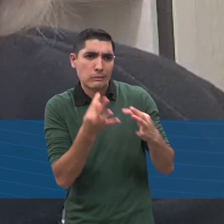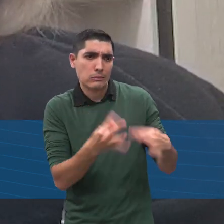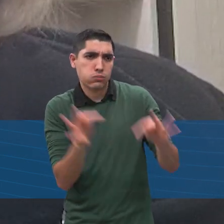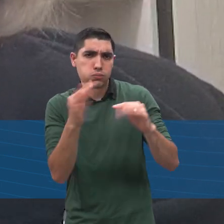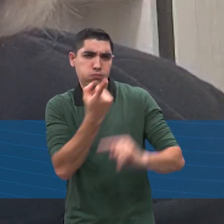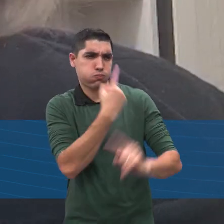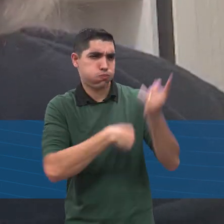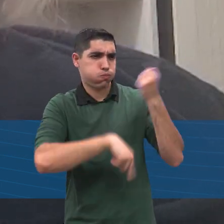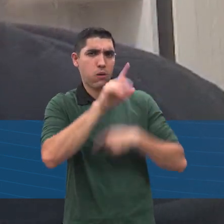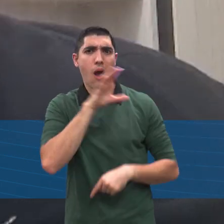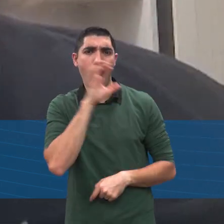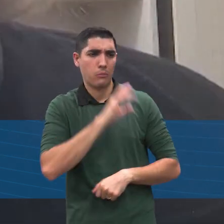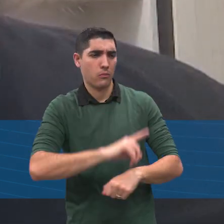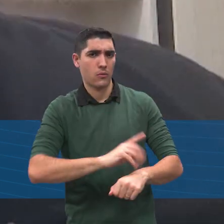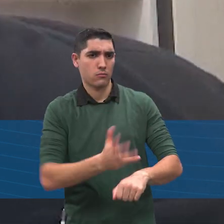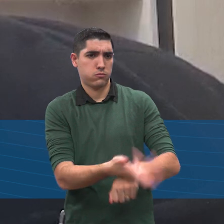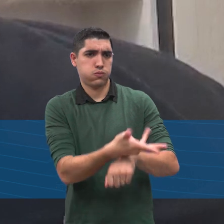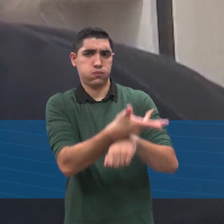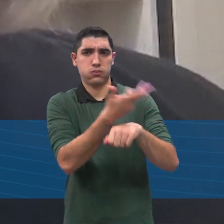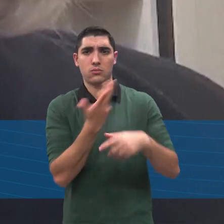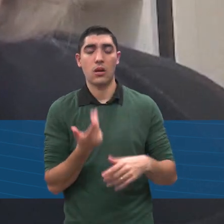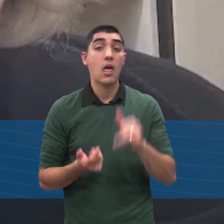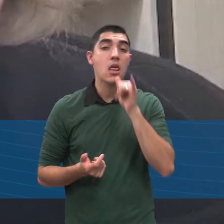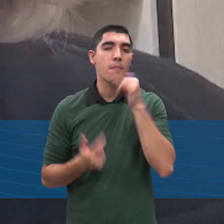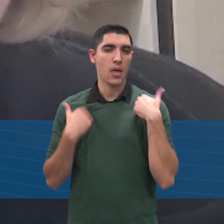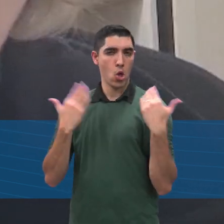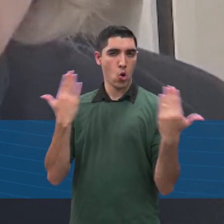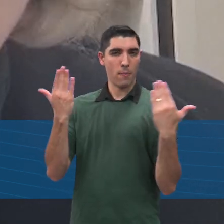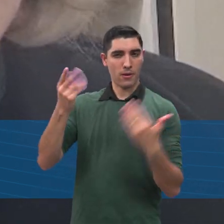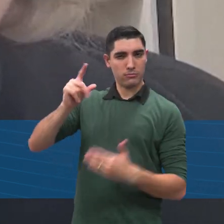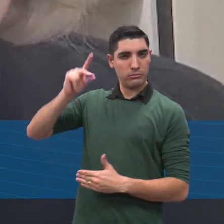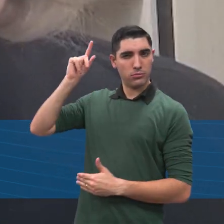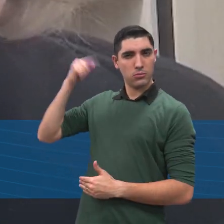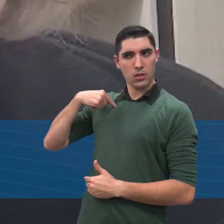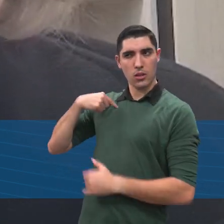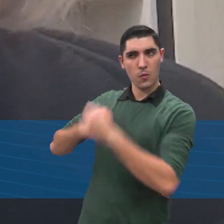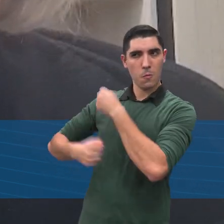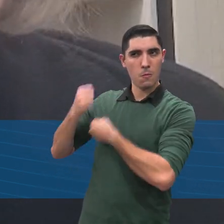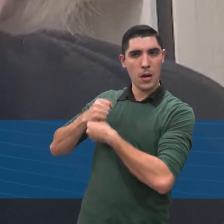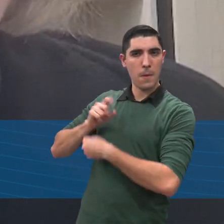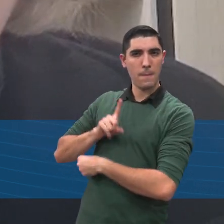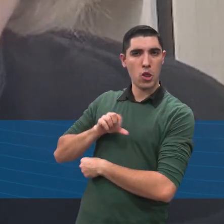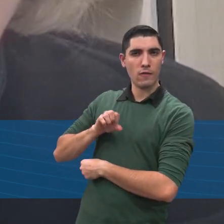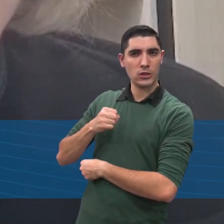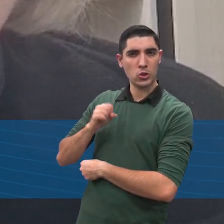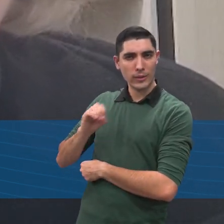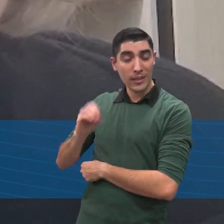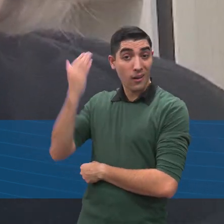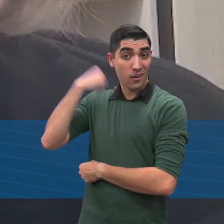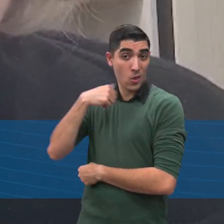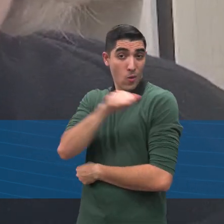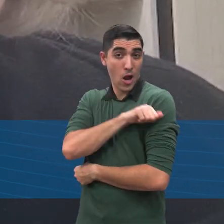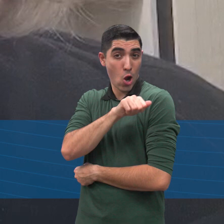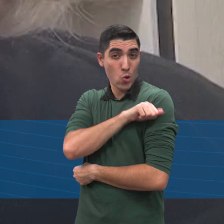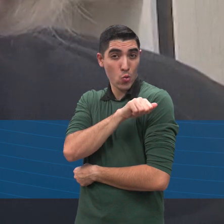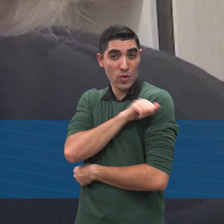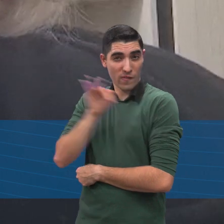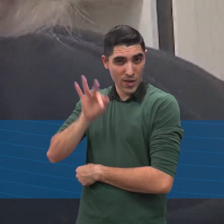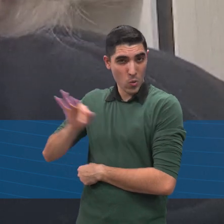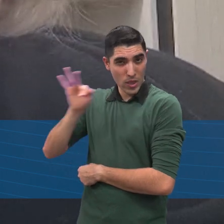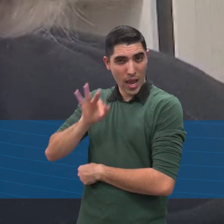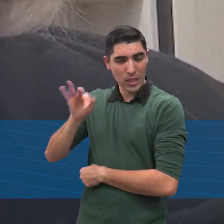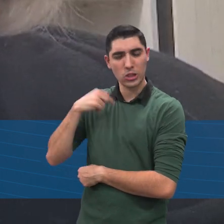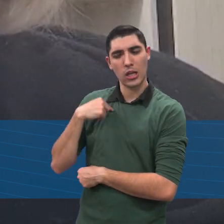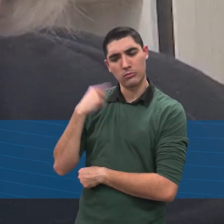Mas, quando eu olho para trás, né, eu me vejo lá nos anos 80, quando eu ainda era aluna de graduação,